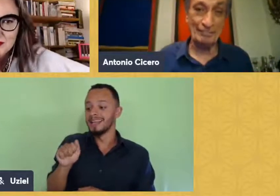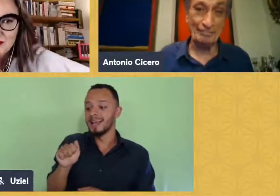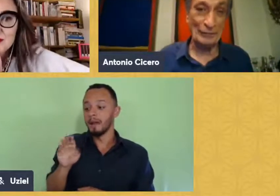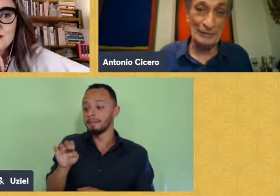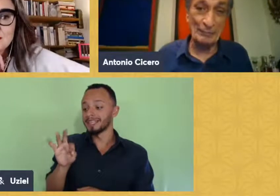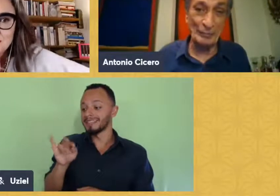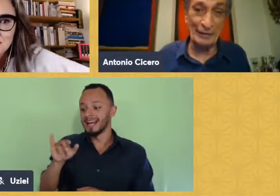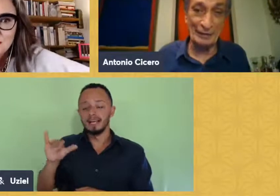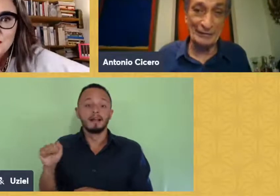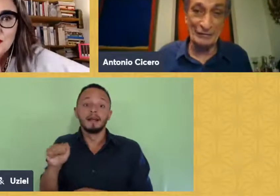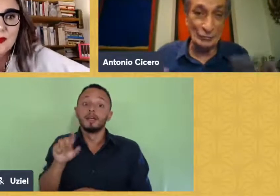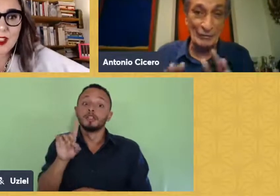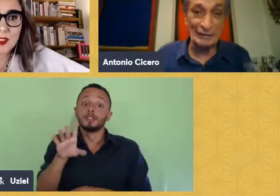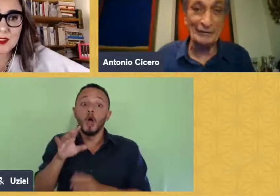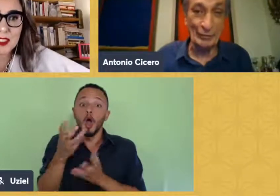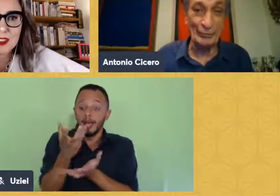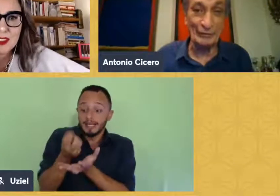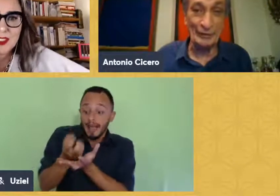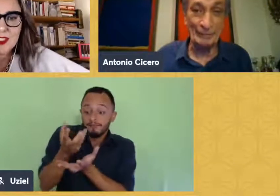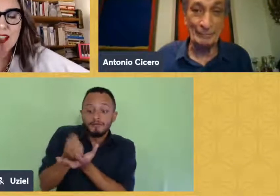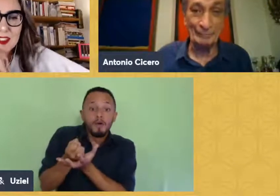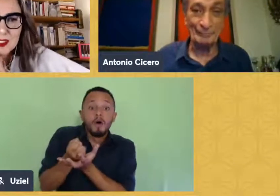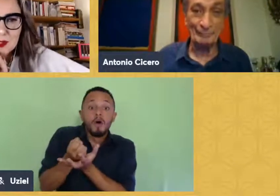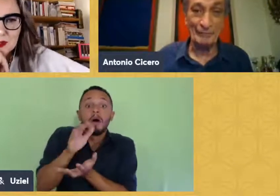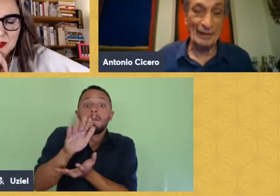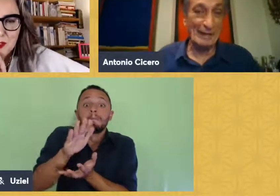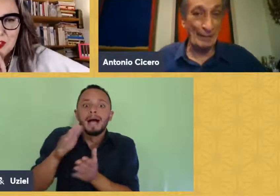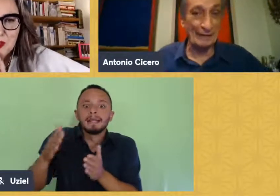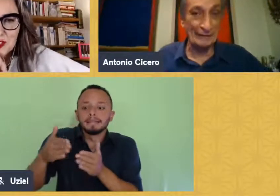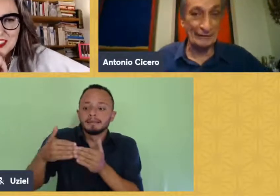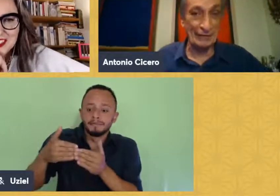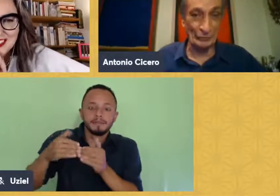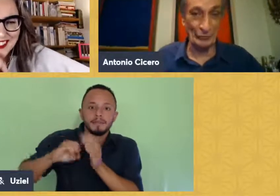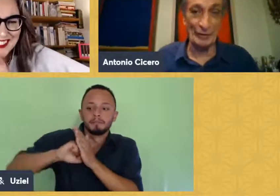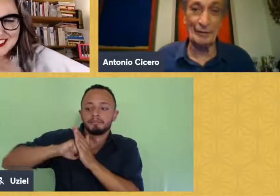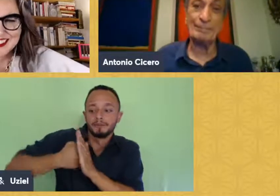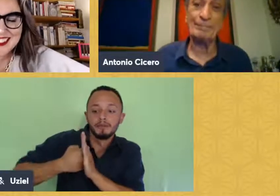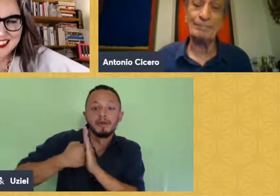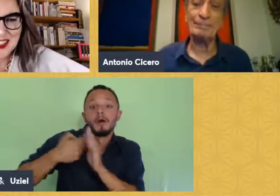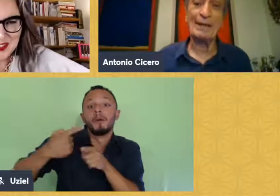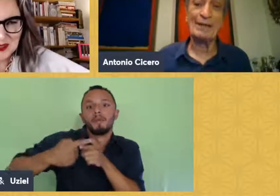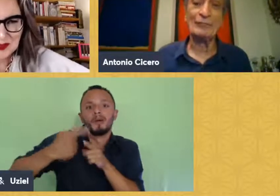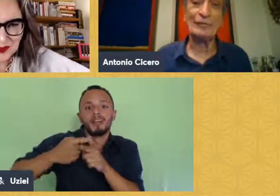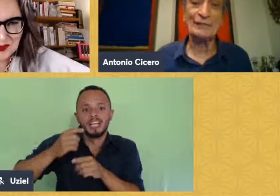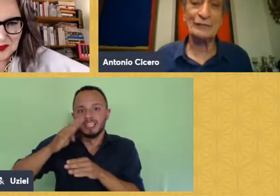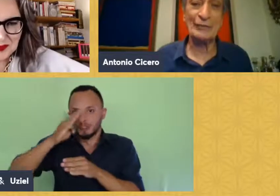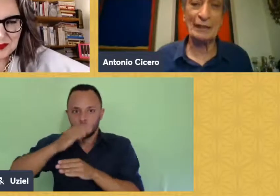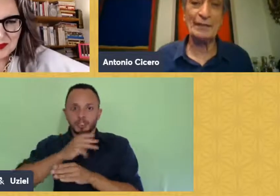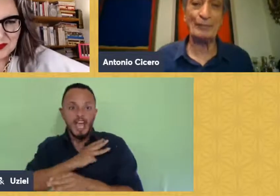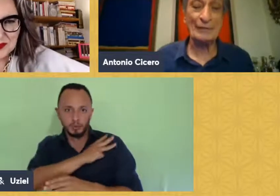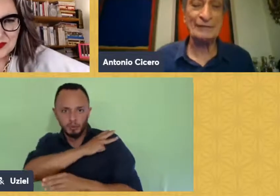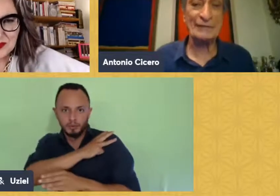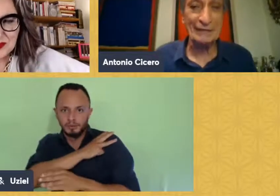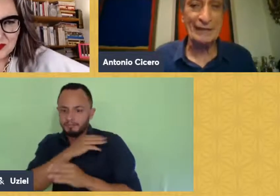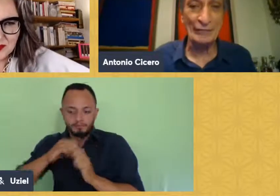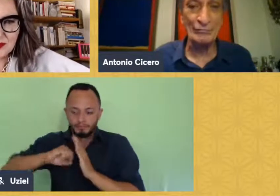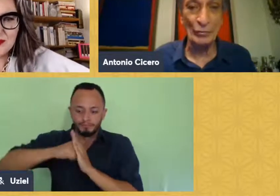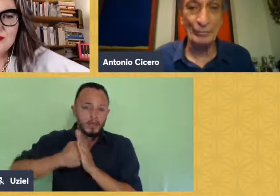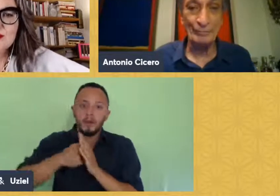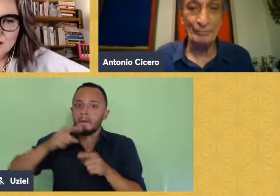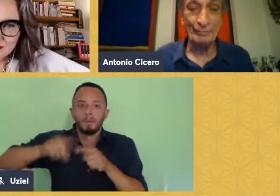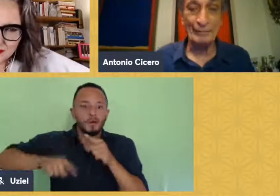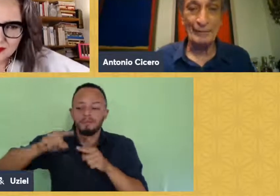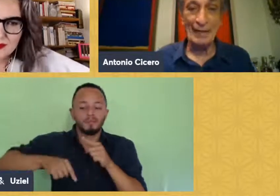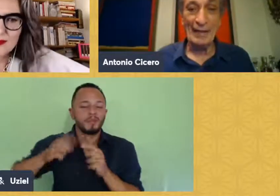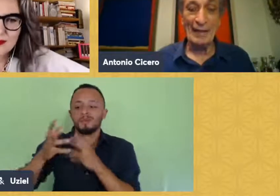censurada. Não sei por quê. A gente não entendeu por quê. Era na época da ditadura, né? Foi censurado. Depois Zizi